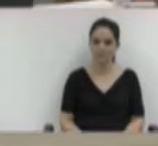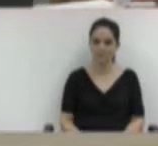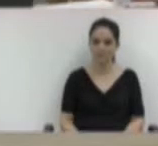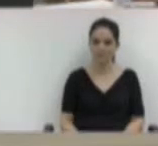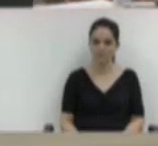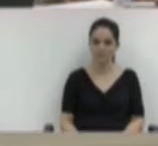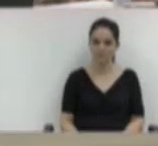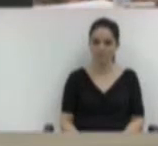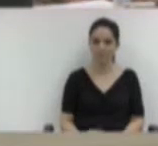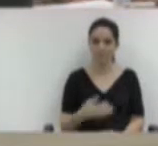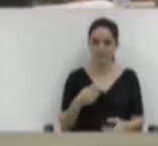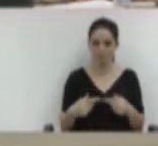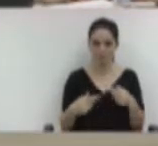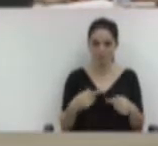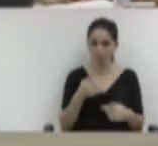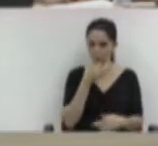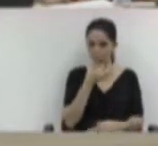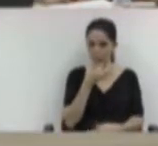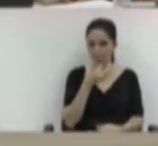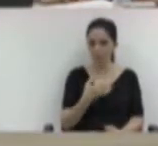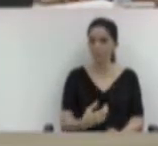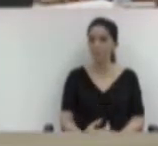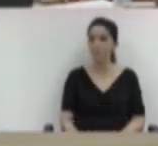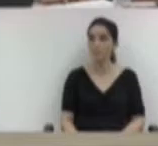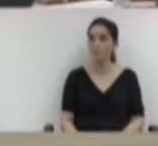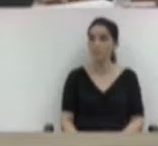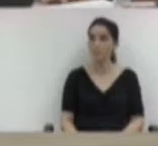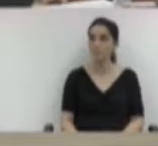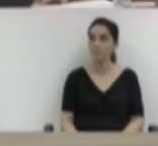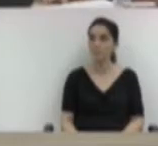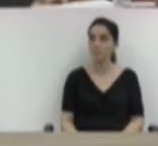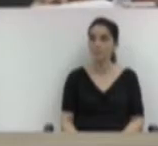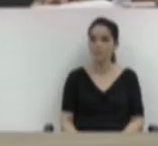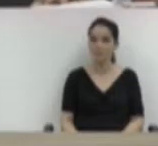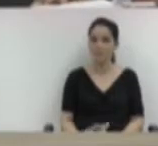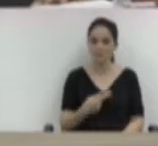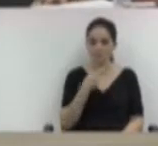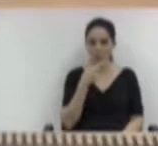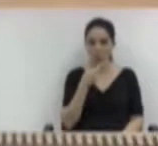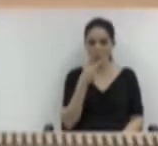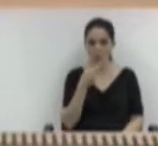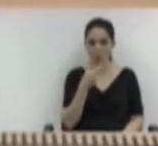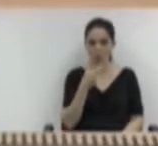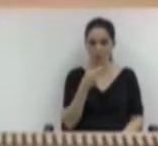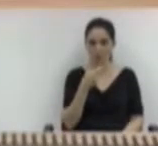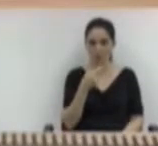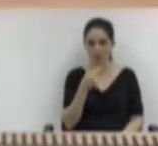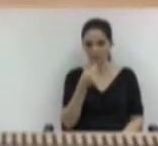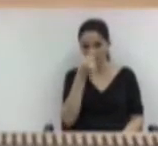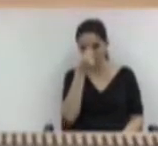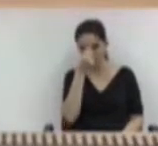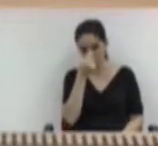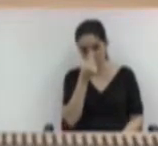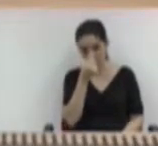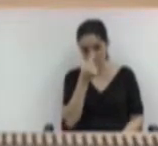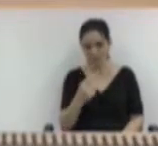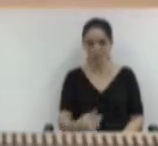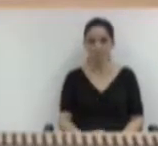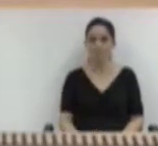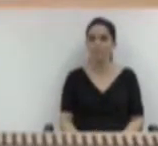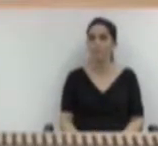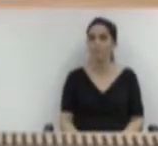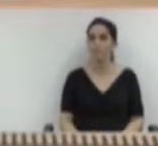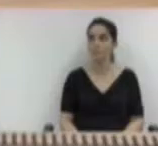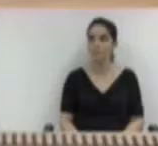O requerimento ainda está em discussão. Alguém deseja? Para discutir, vereador Jorge de Freitas. Senhor presidente, senhoras e